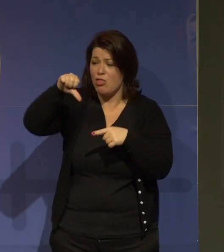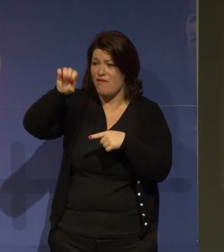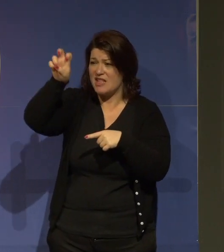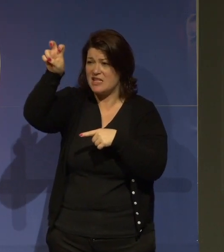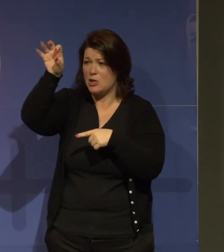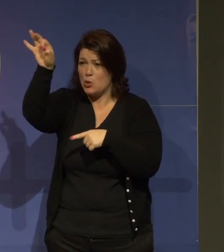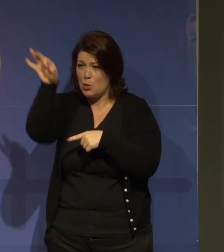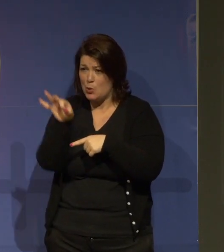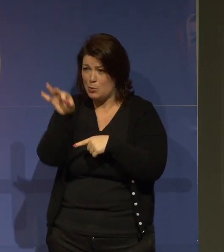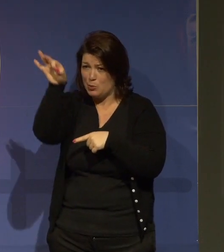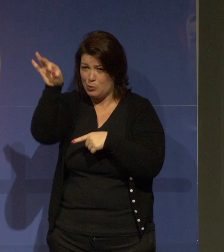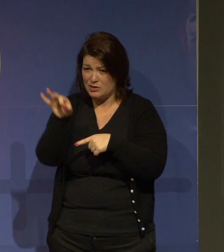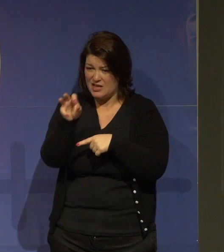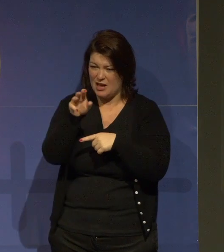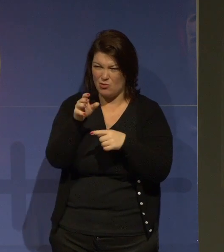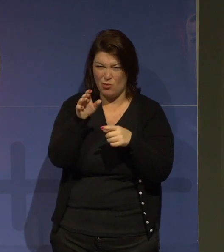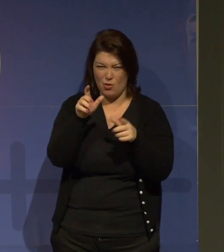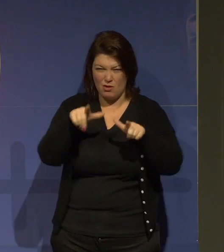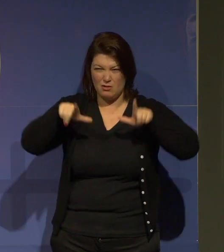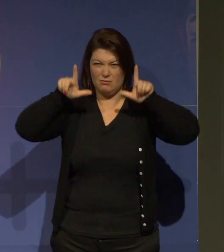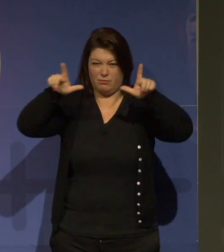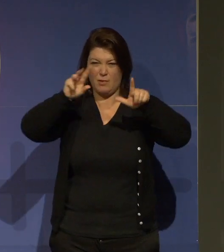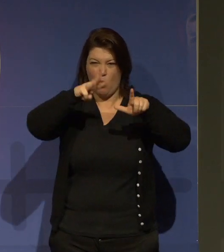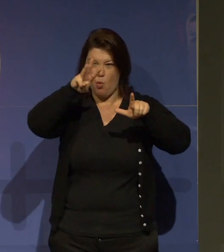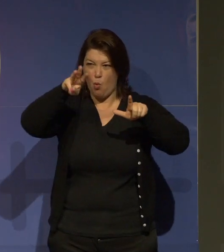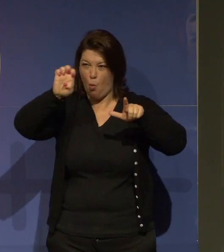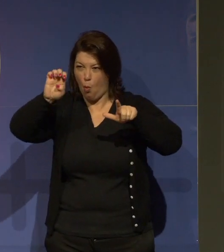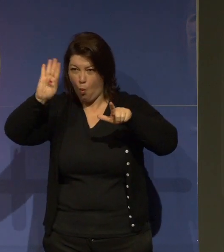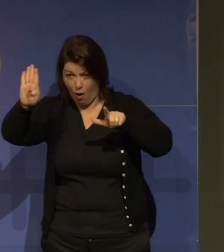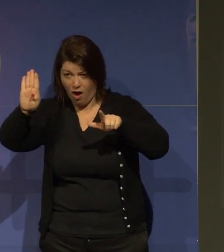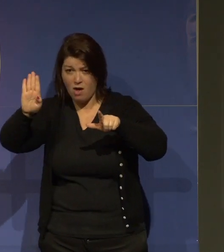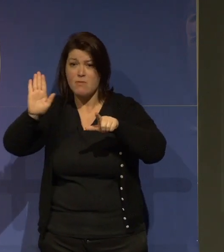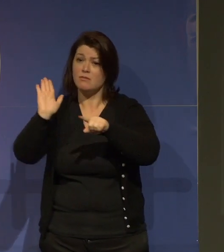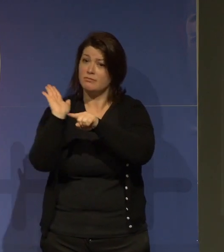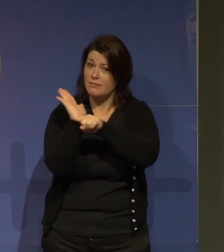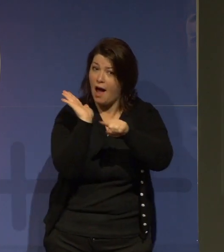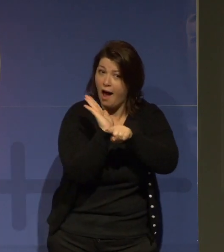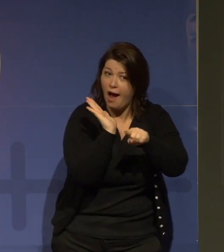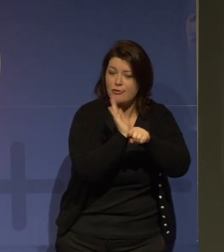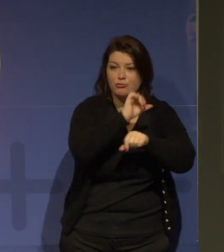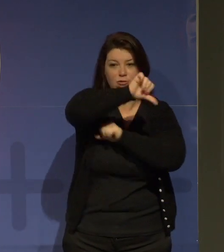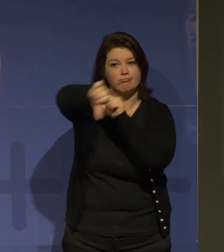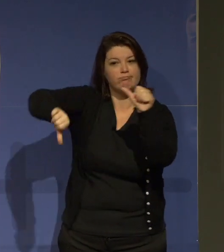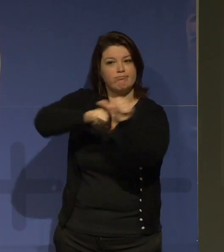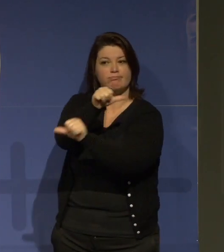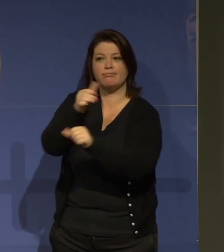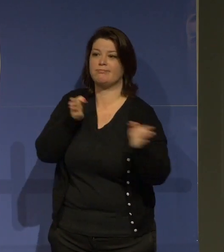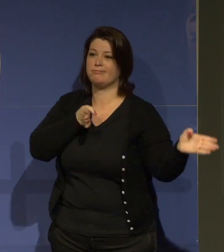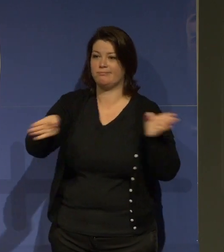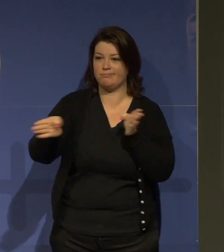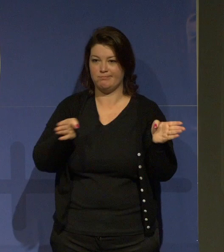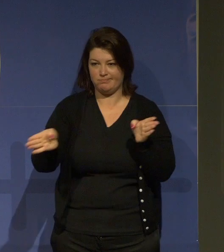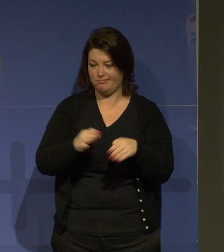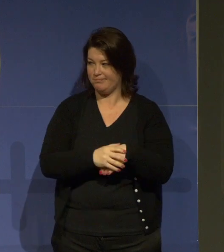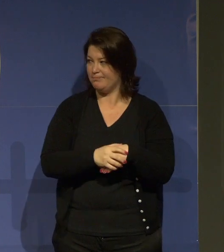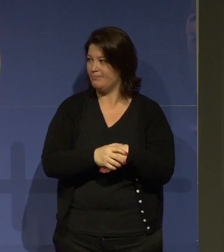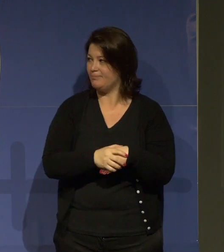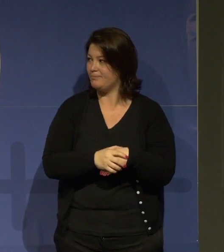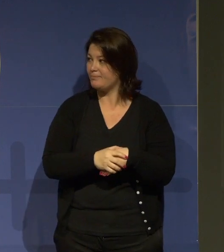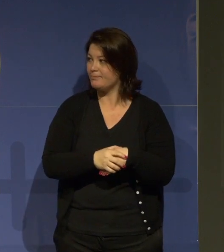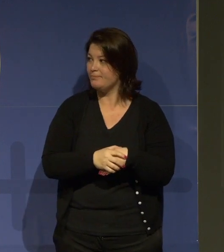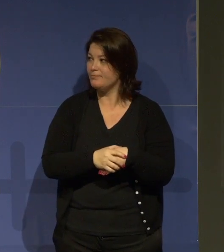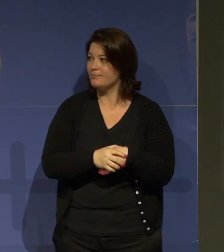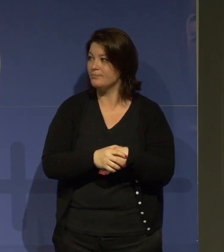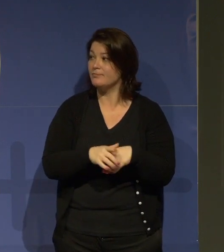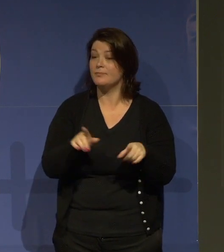95% das páginas web que não são acessíveis no Brasil, segundo dados do próprio W3C. A gente